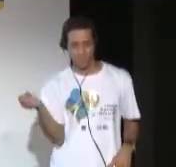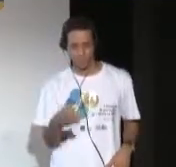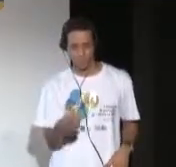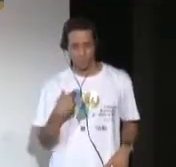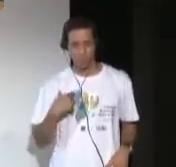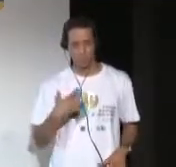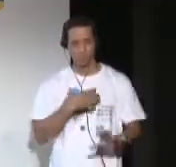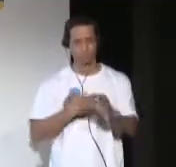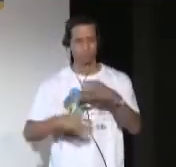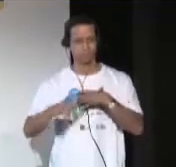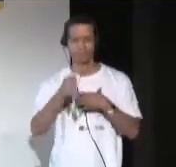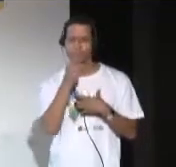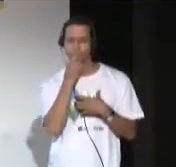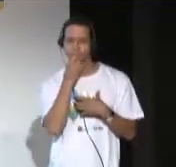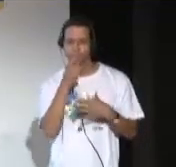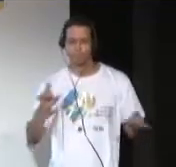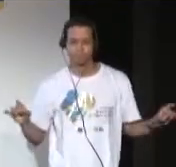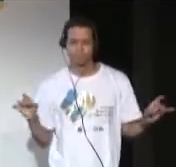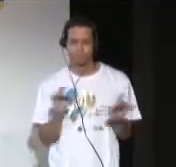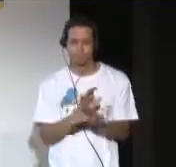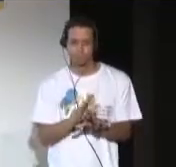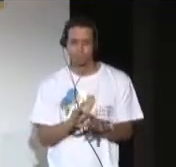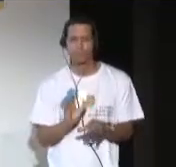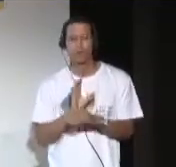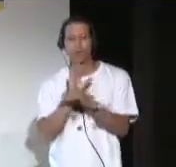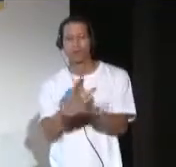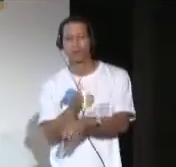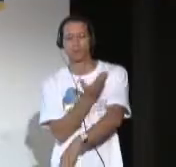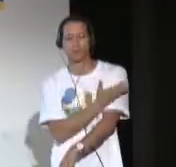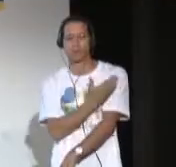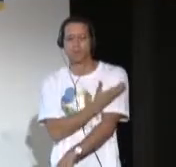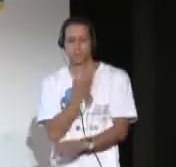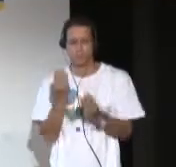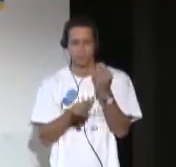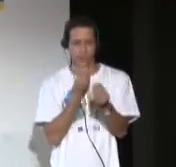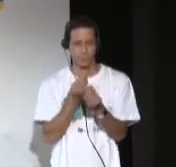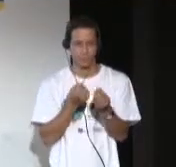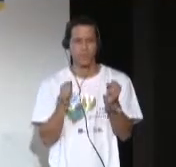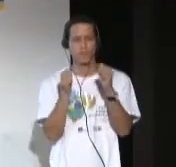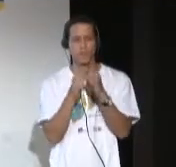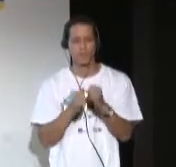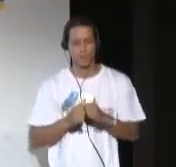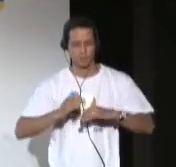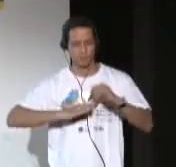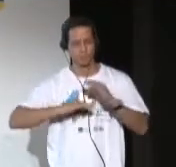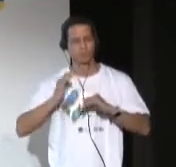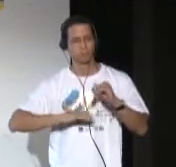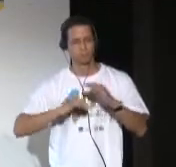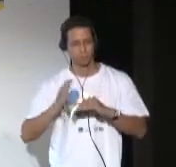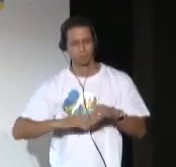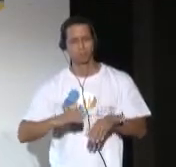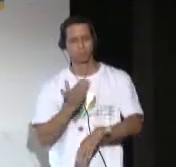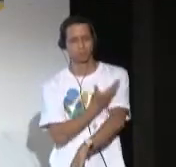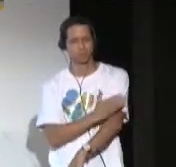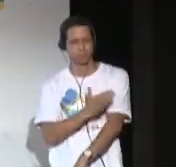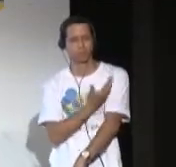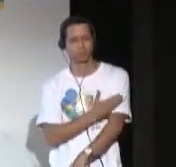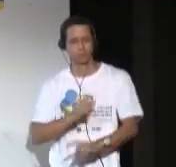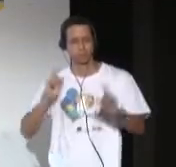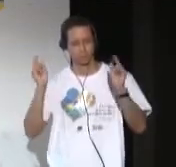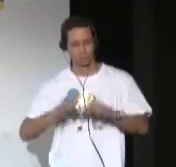questão da empatia, então a gente acaba praticando. A gente faz algumas rodadas aí de prática. São coisas que nós